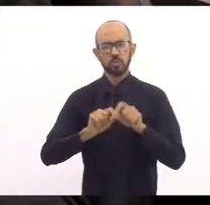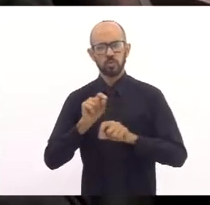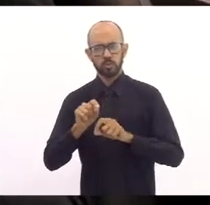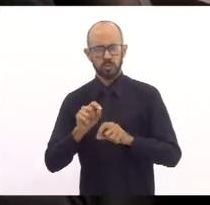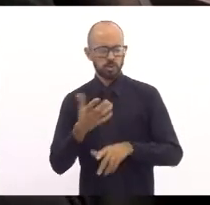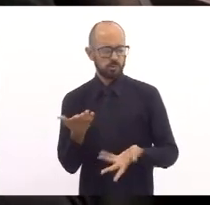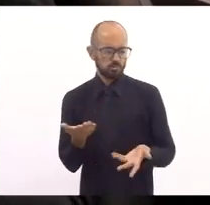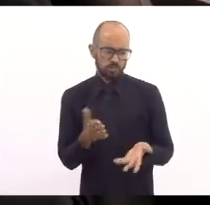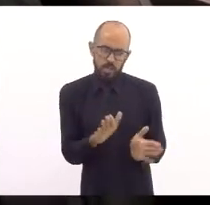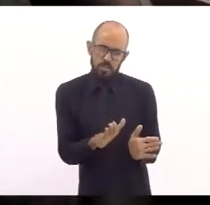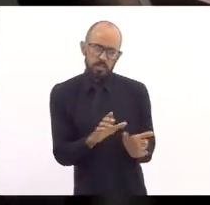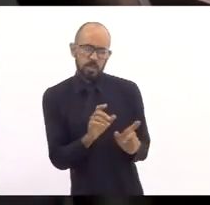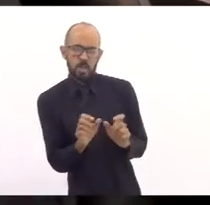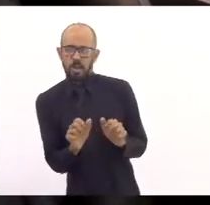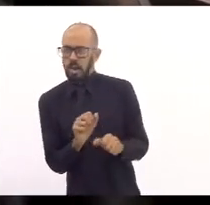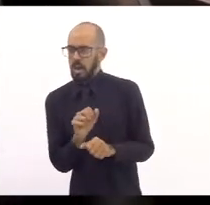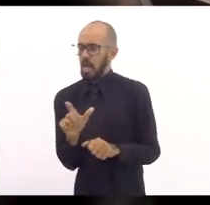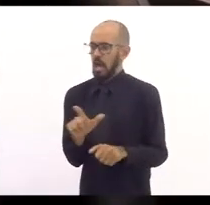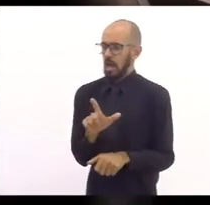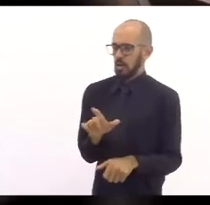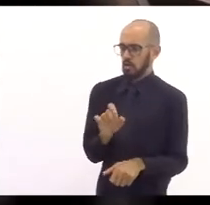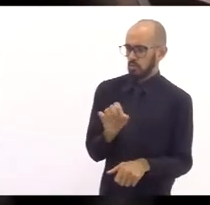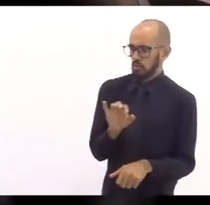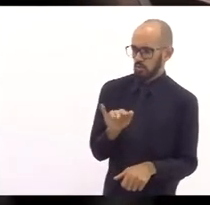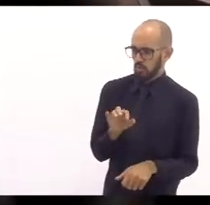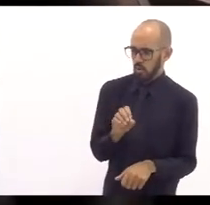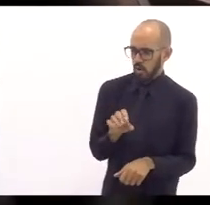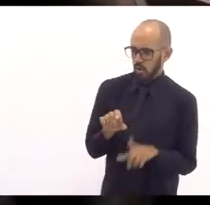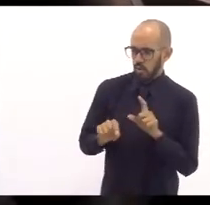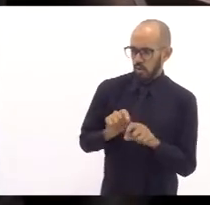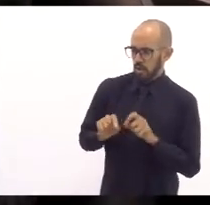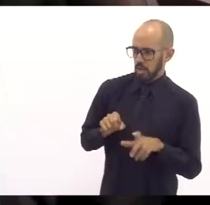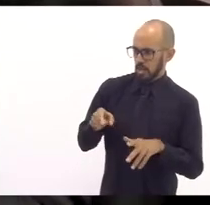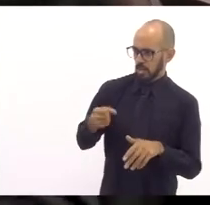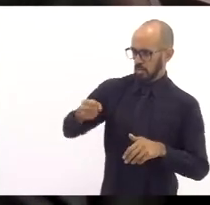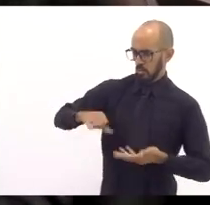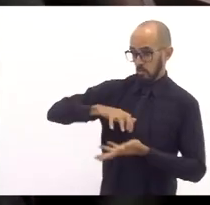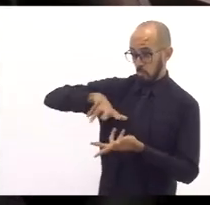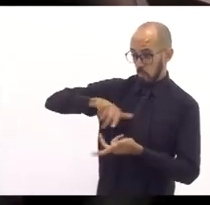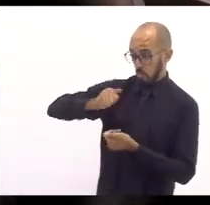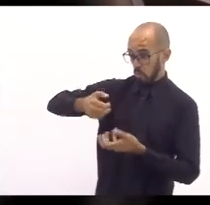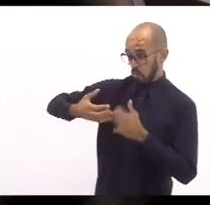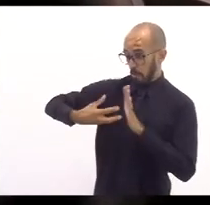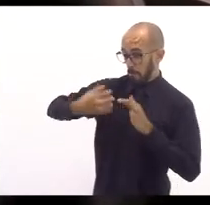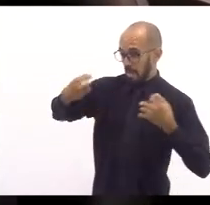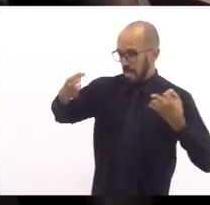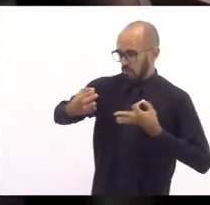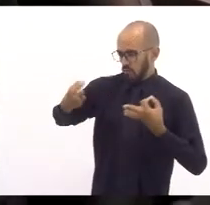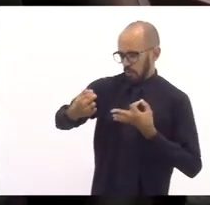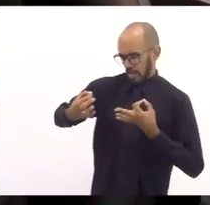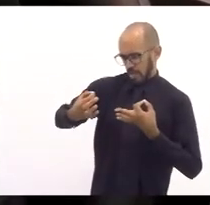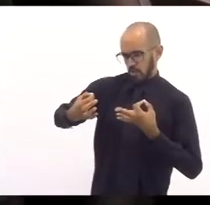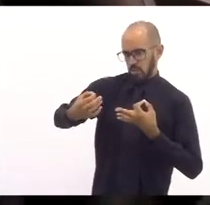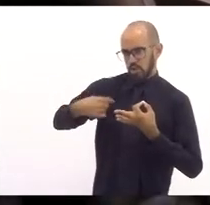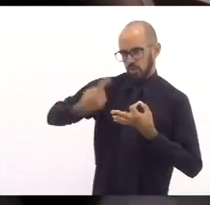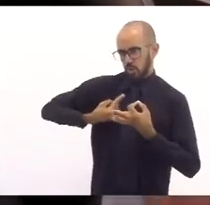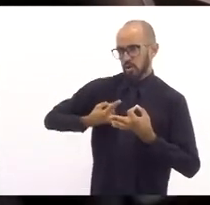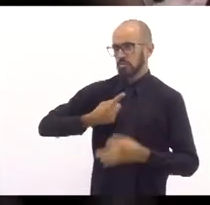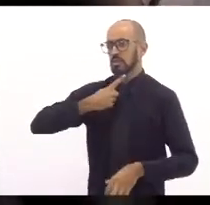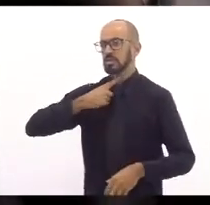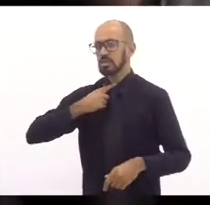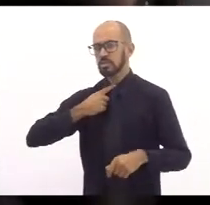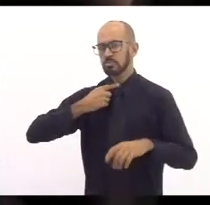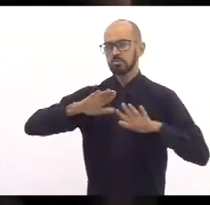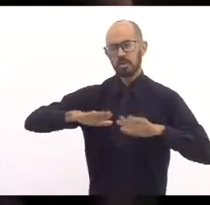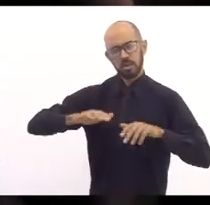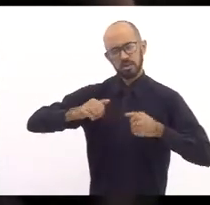dizer o mundo ideal, que Vossa Excelência até colocou, falou, o mundo ideal, considerando onde estamos e para onde desejamos, mas as